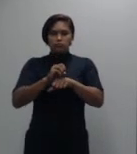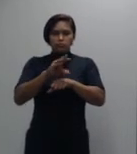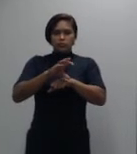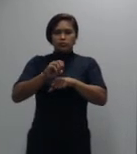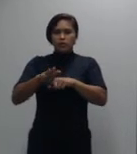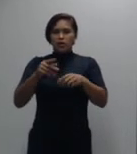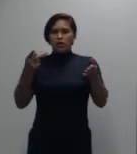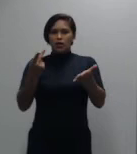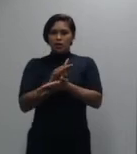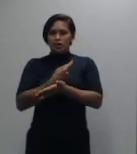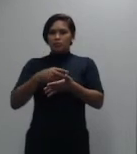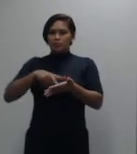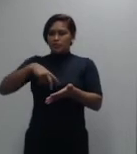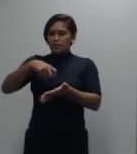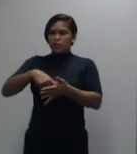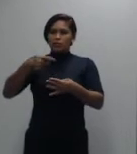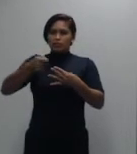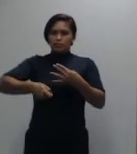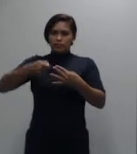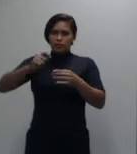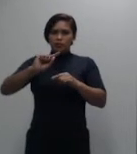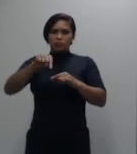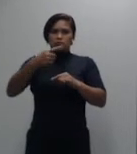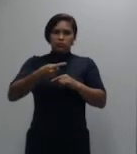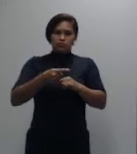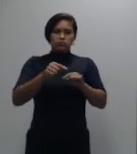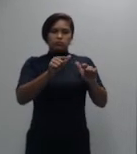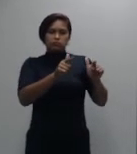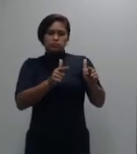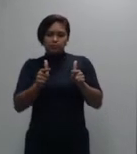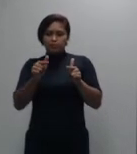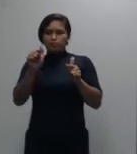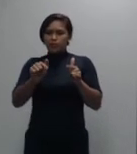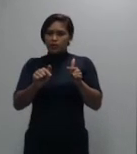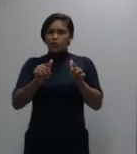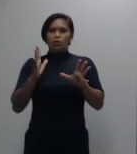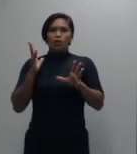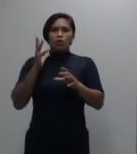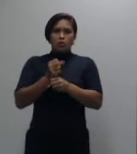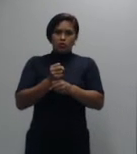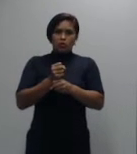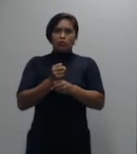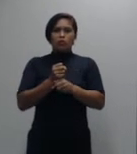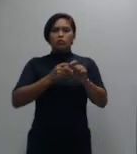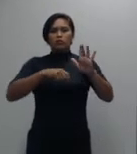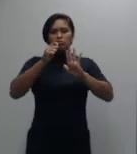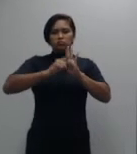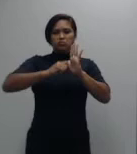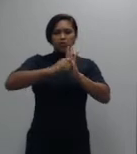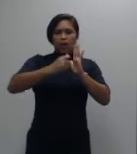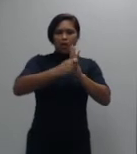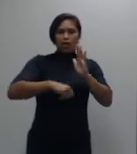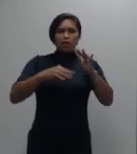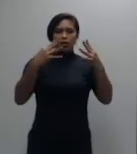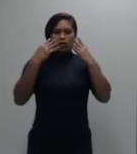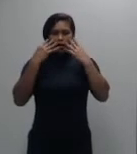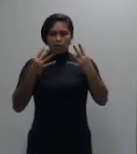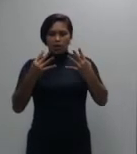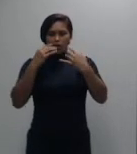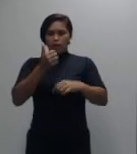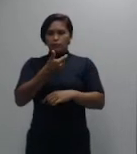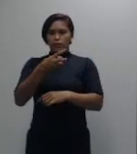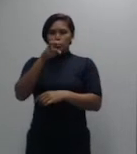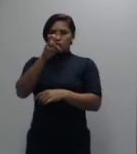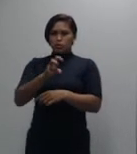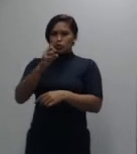apresentação penal tem seguido os prospectivo com a conclusão de um calendário de audiência com 25